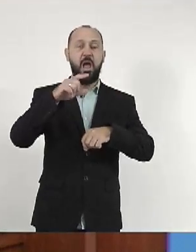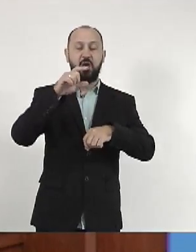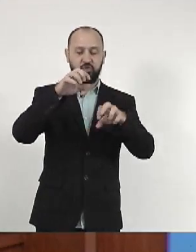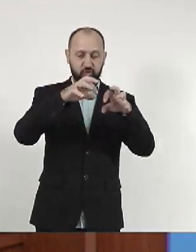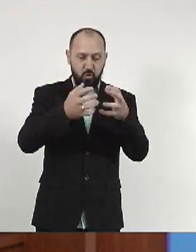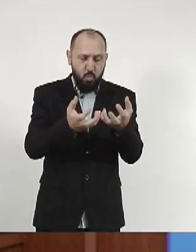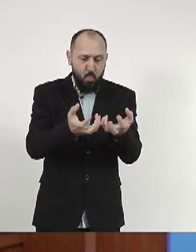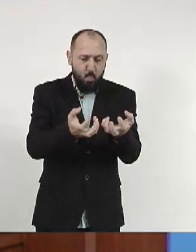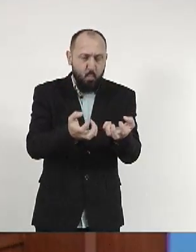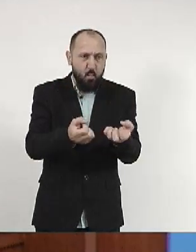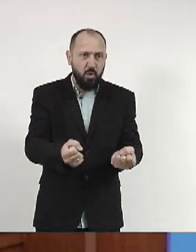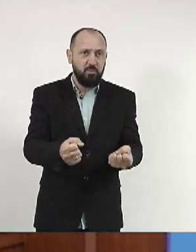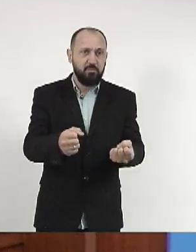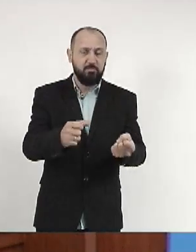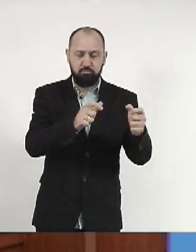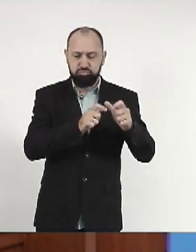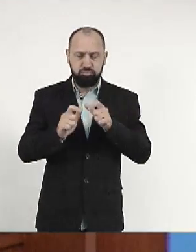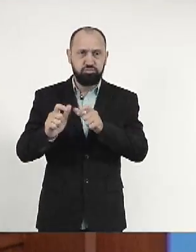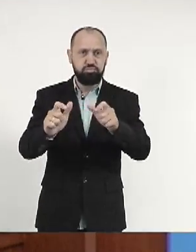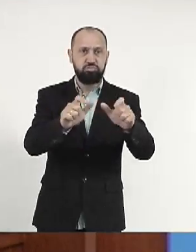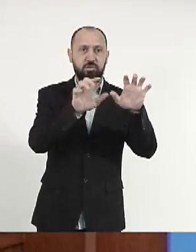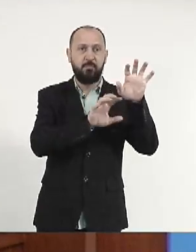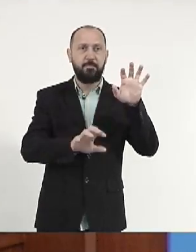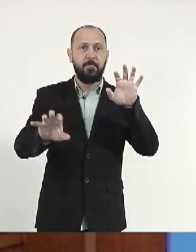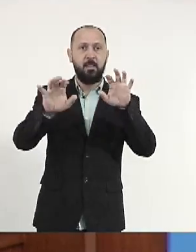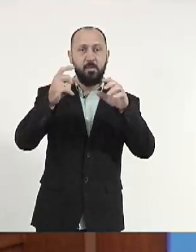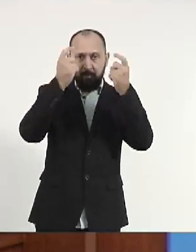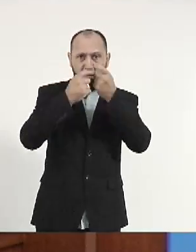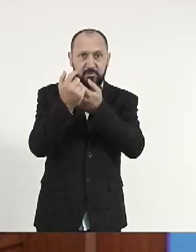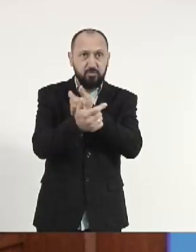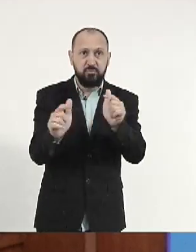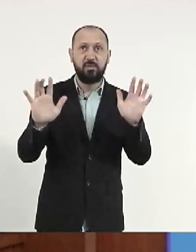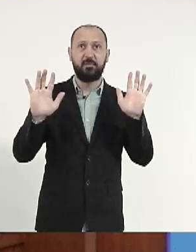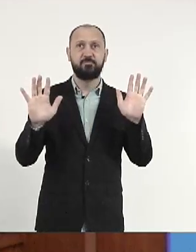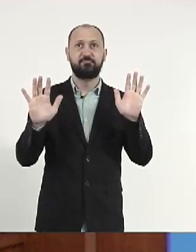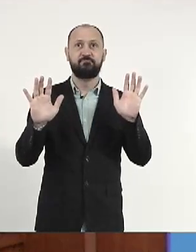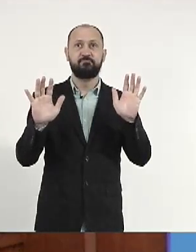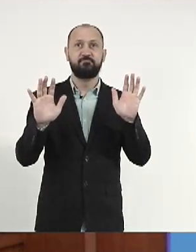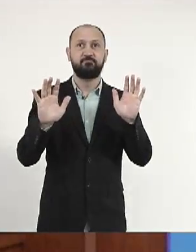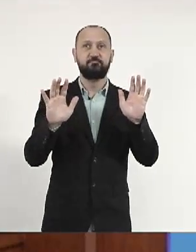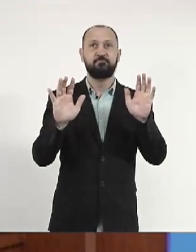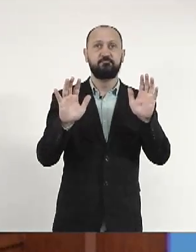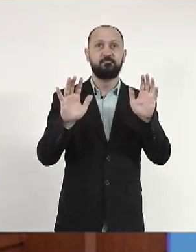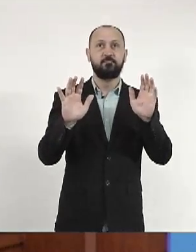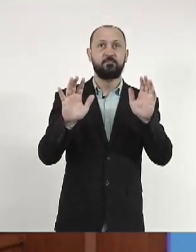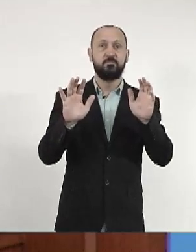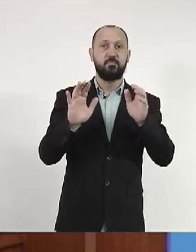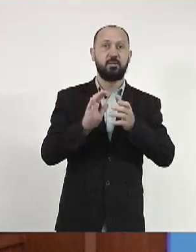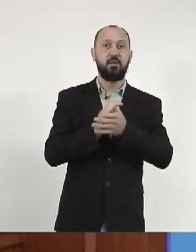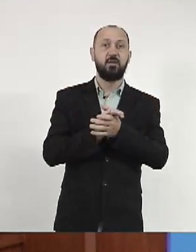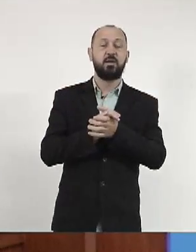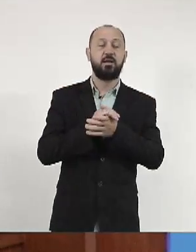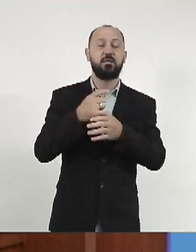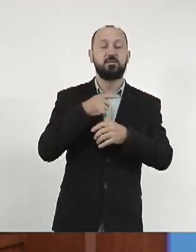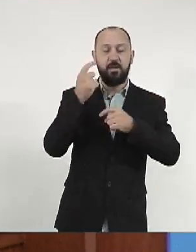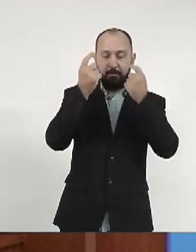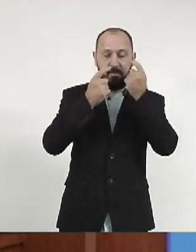outras regiões. Não estão preocupados com isso. Eles estão preocupados